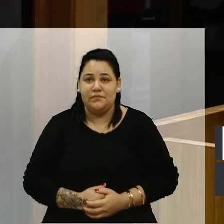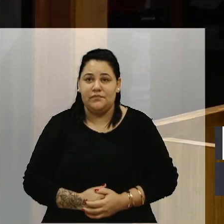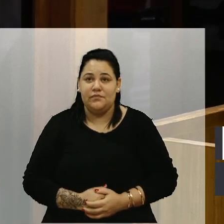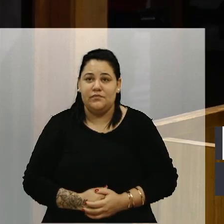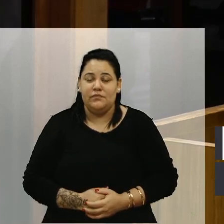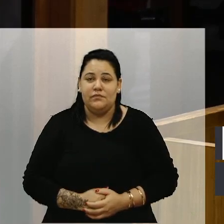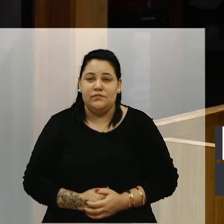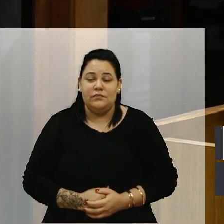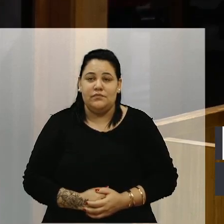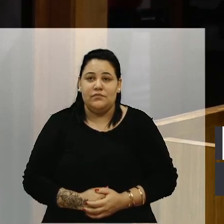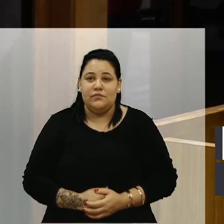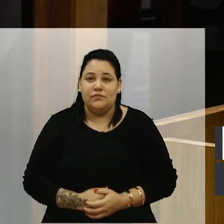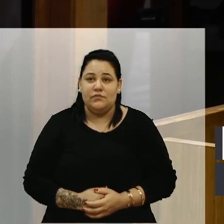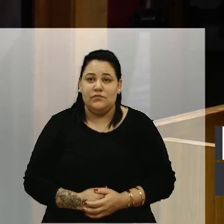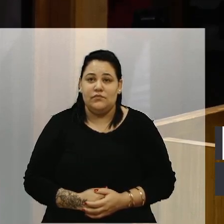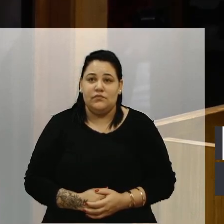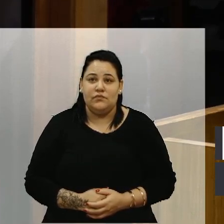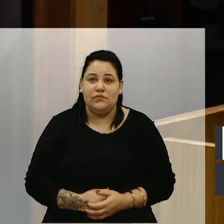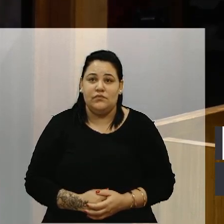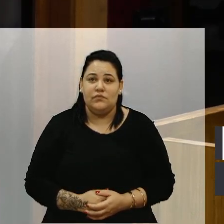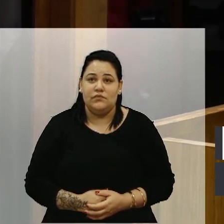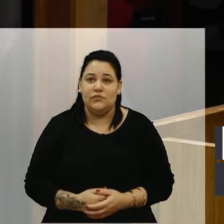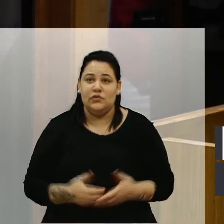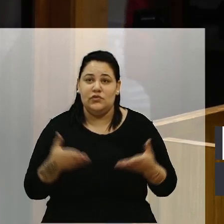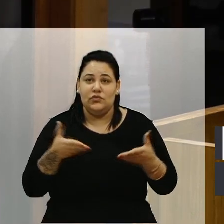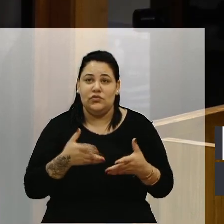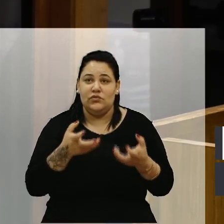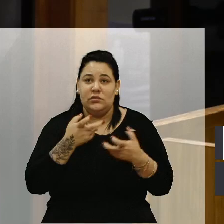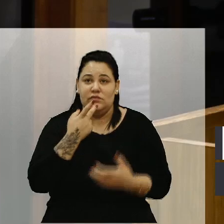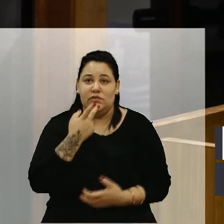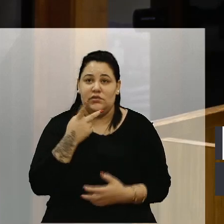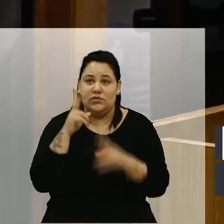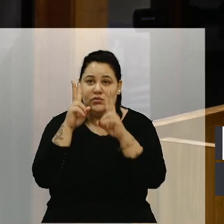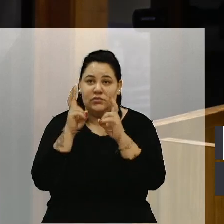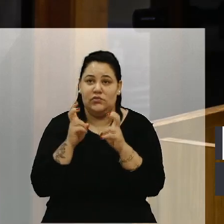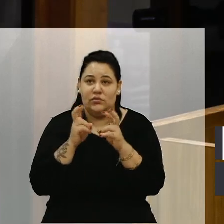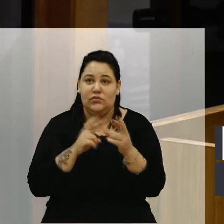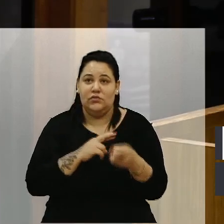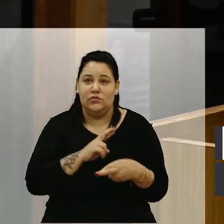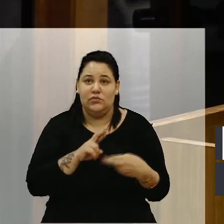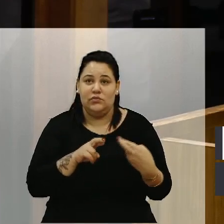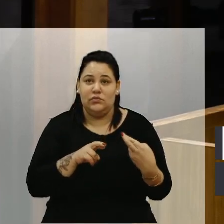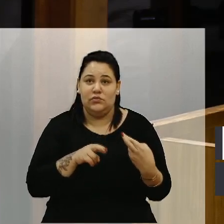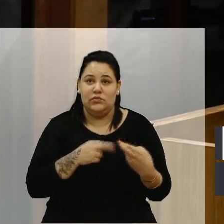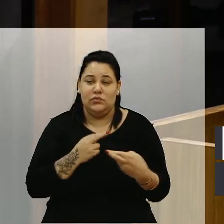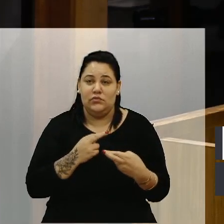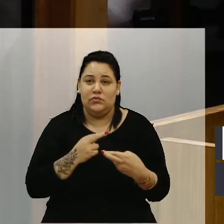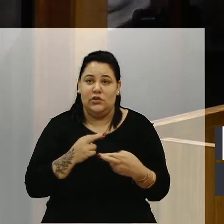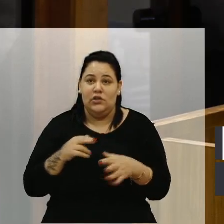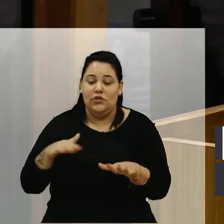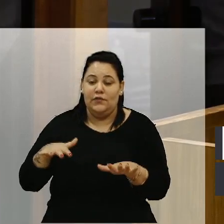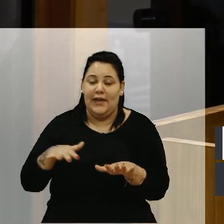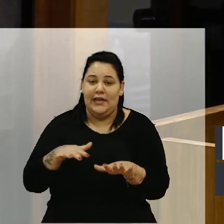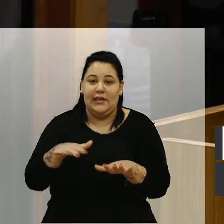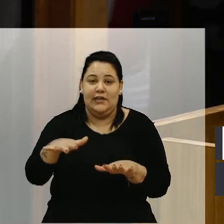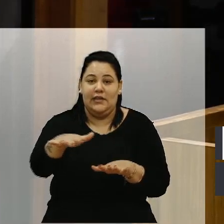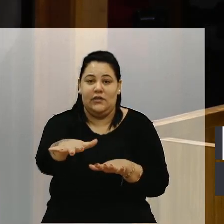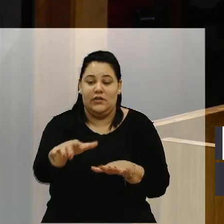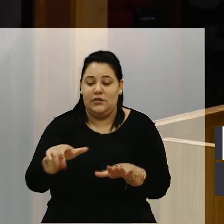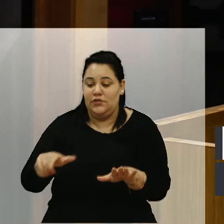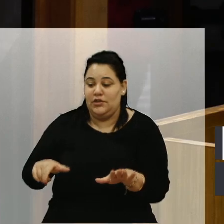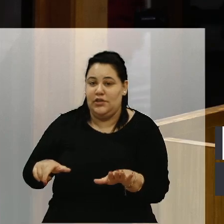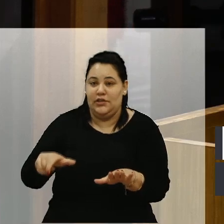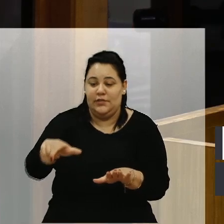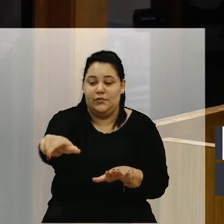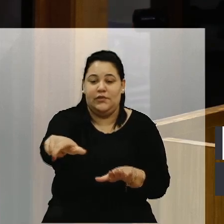aqui hoje falar sobre a questão das encostas. Terça-feira passada, vereador Bressan trouxe o